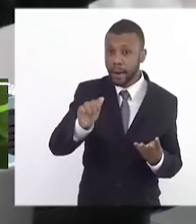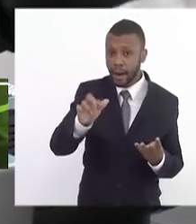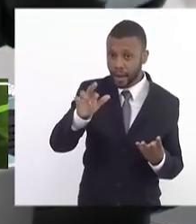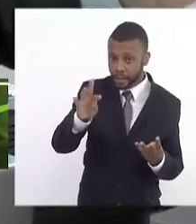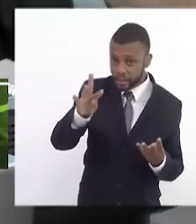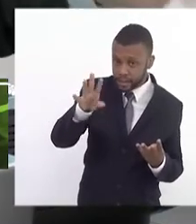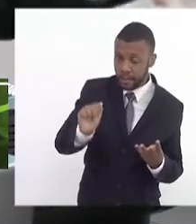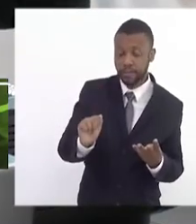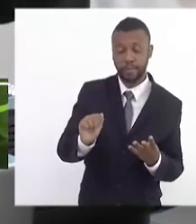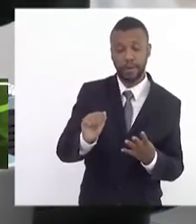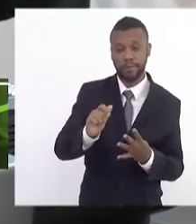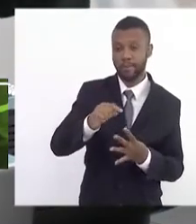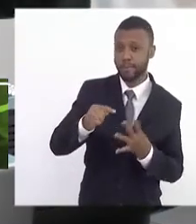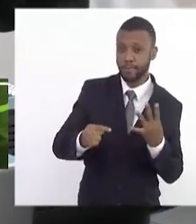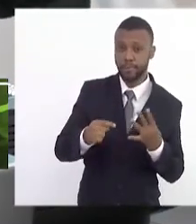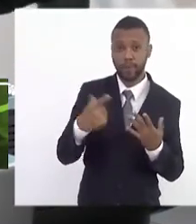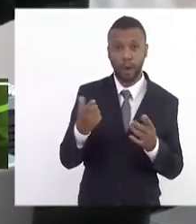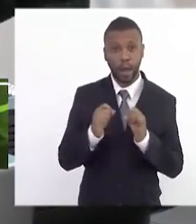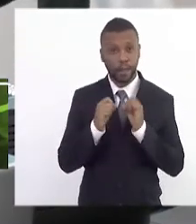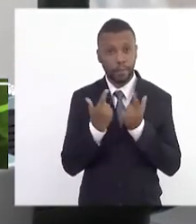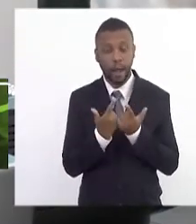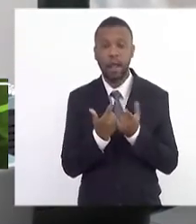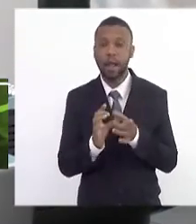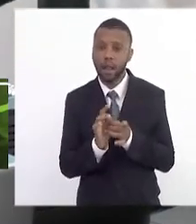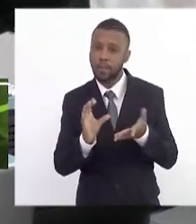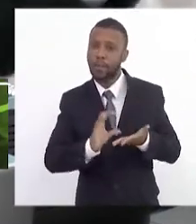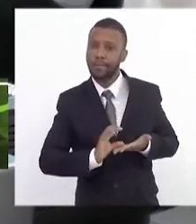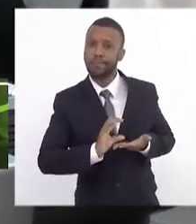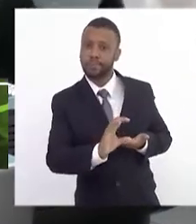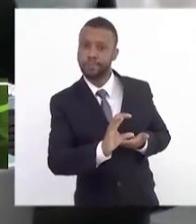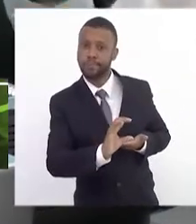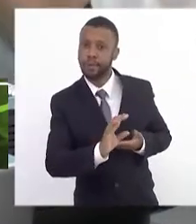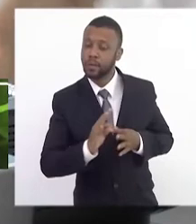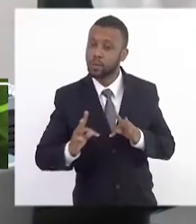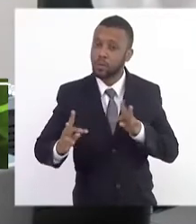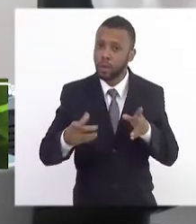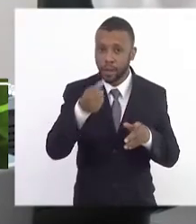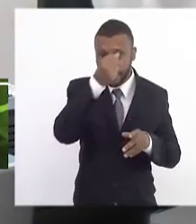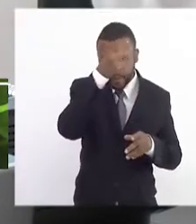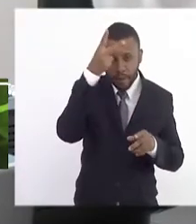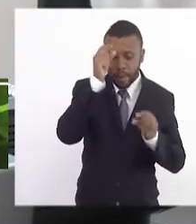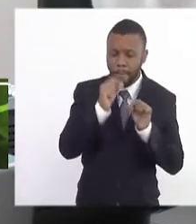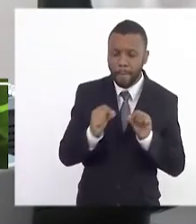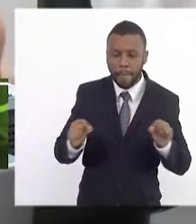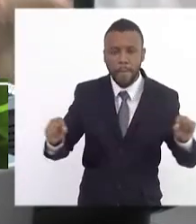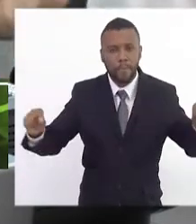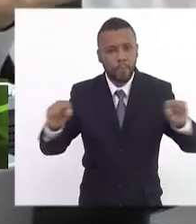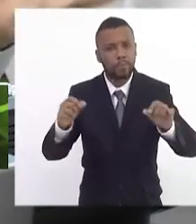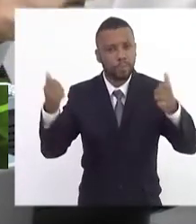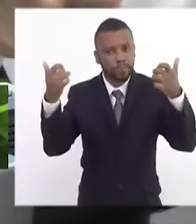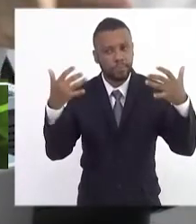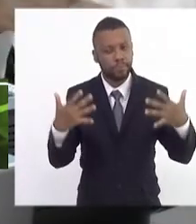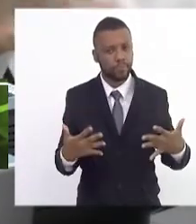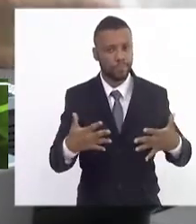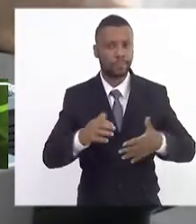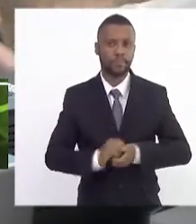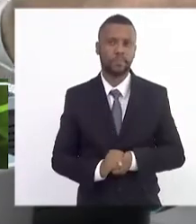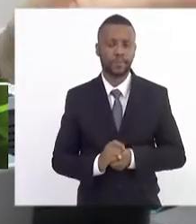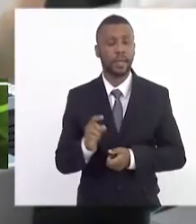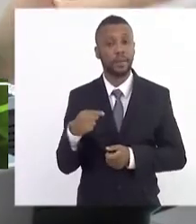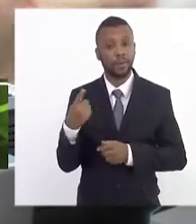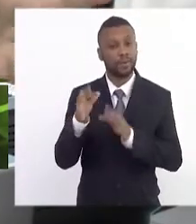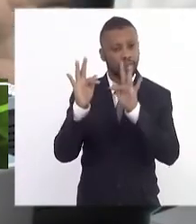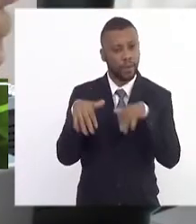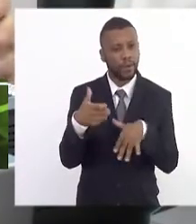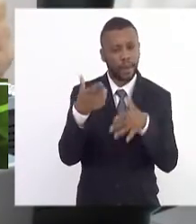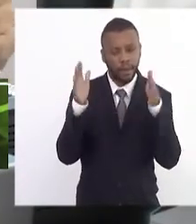reagiu, liberando recursos para todos esses municípios que nós estamos aqui citando. Então, a gente quer, depois, no final, focar